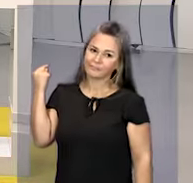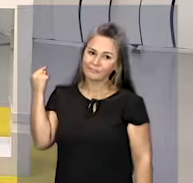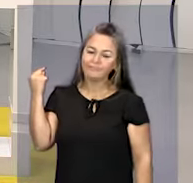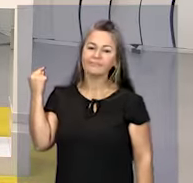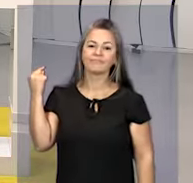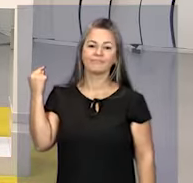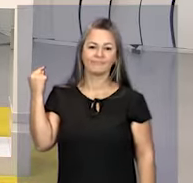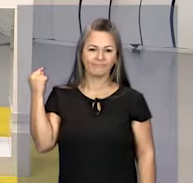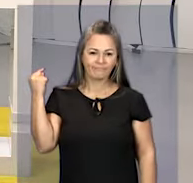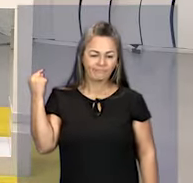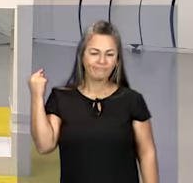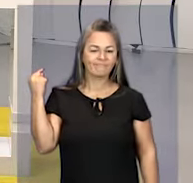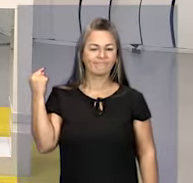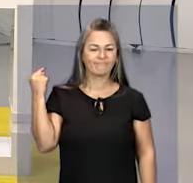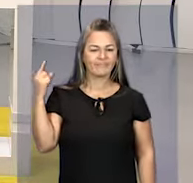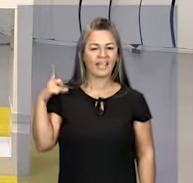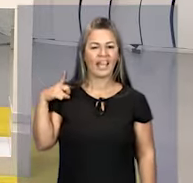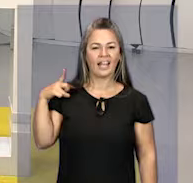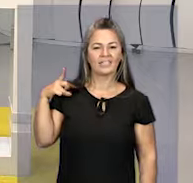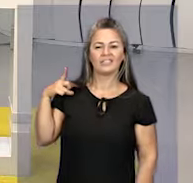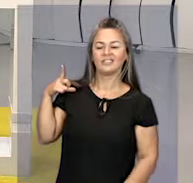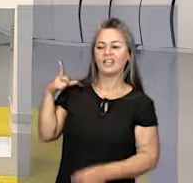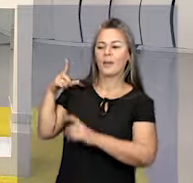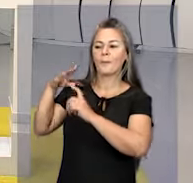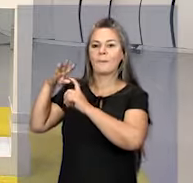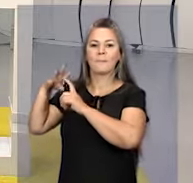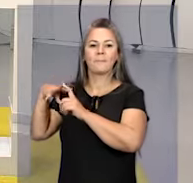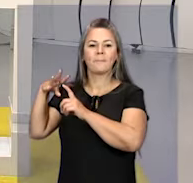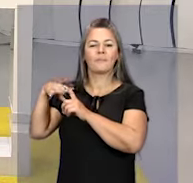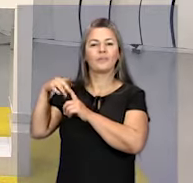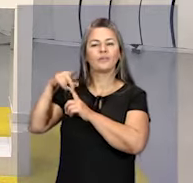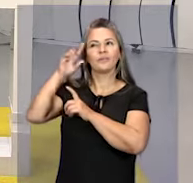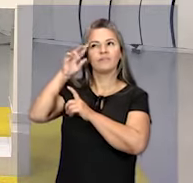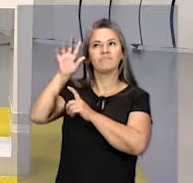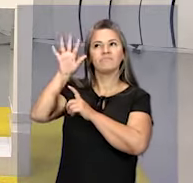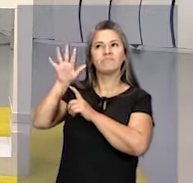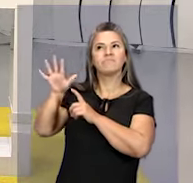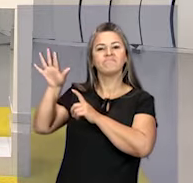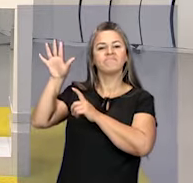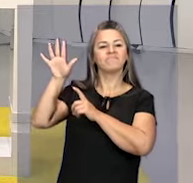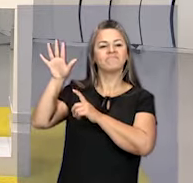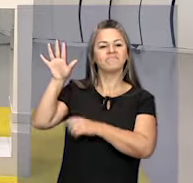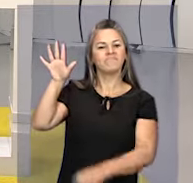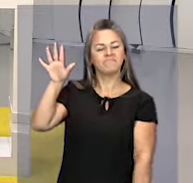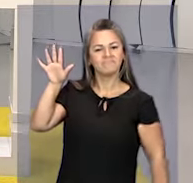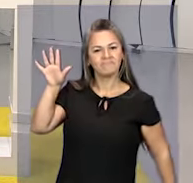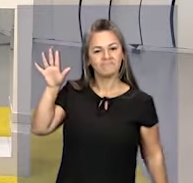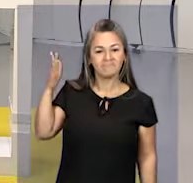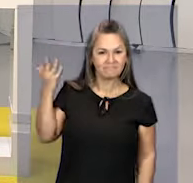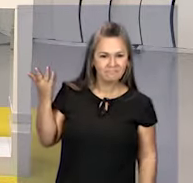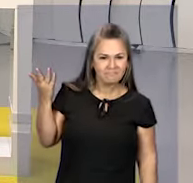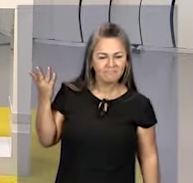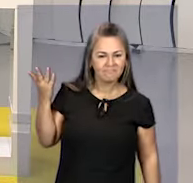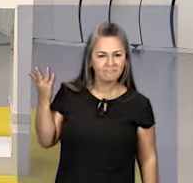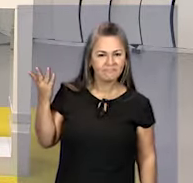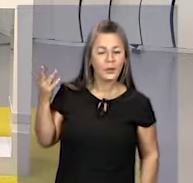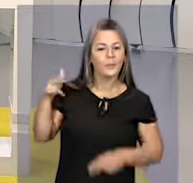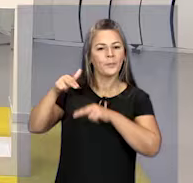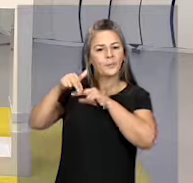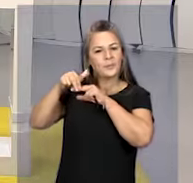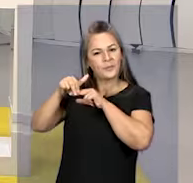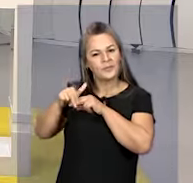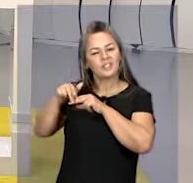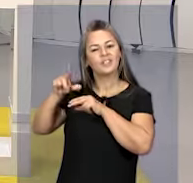essa facilidade toda, elas precisavam explicar o porquê das coisas serem como são. Então, por